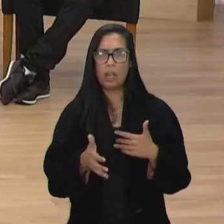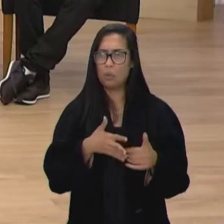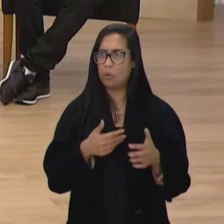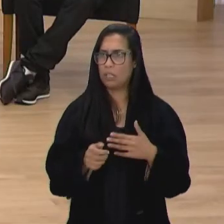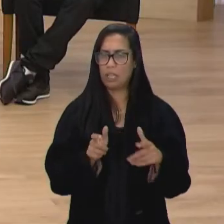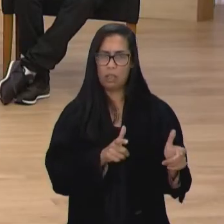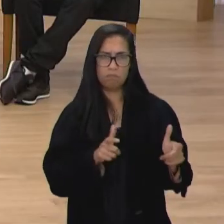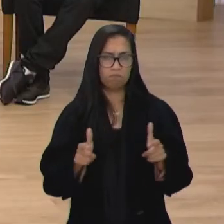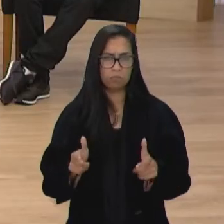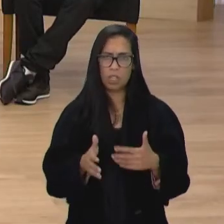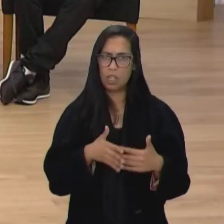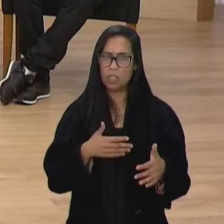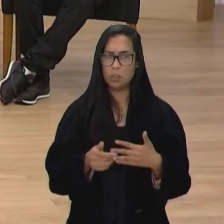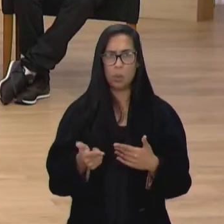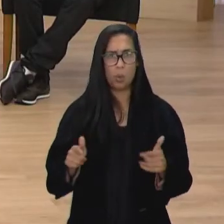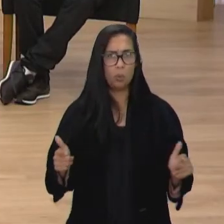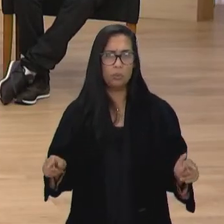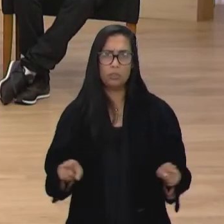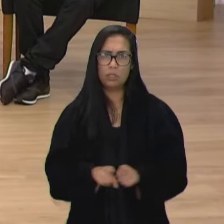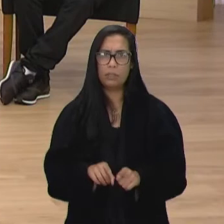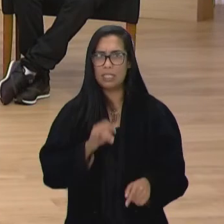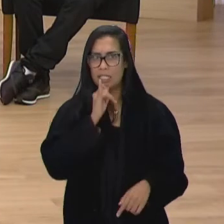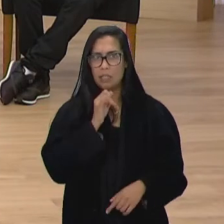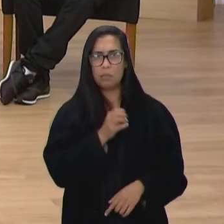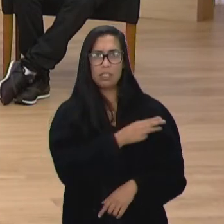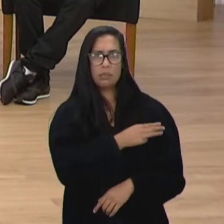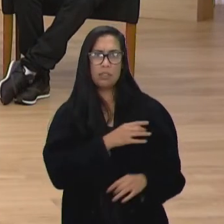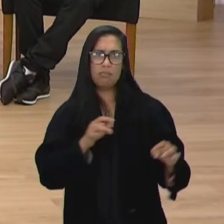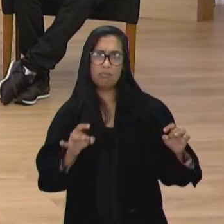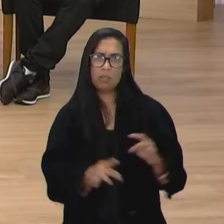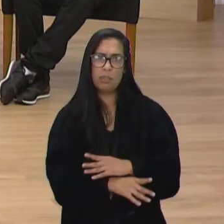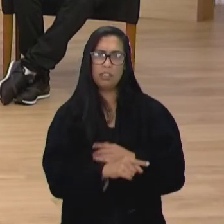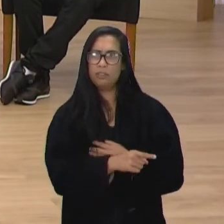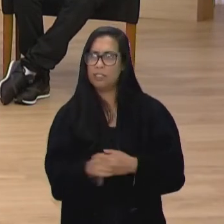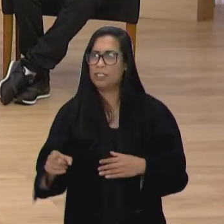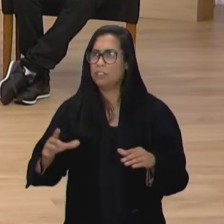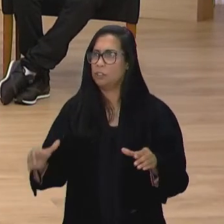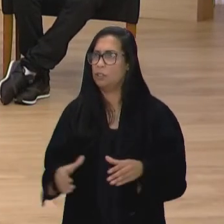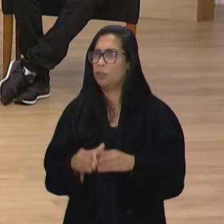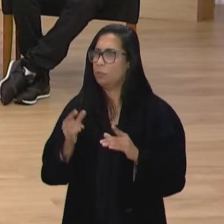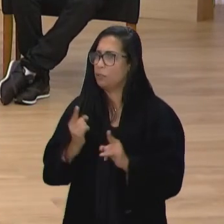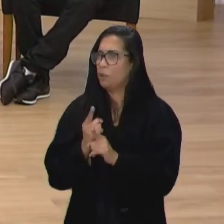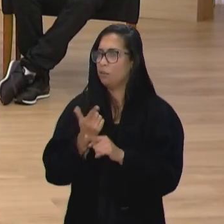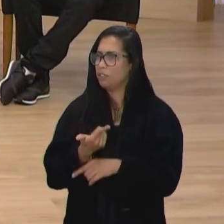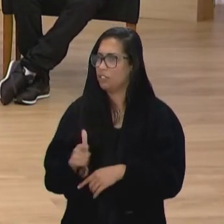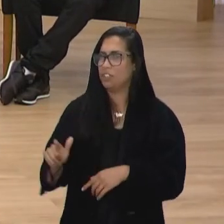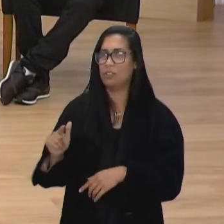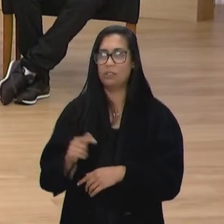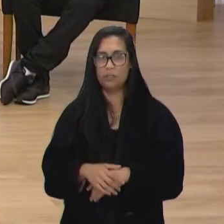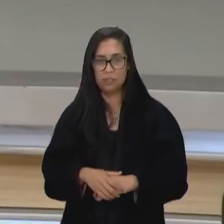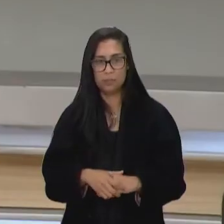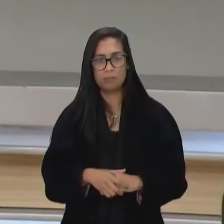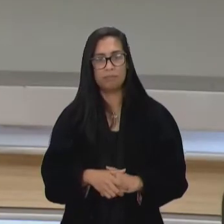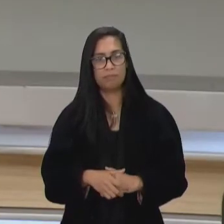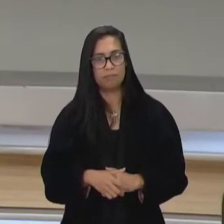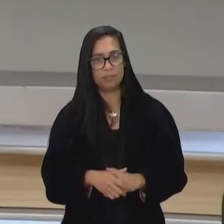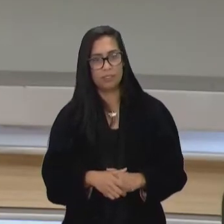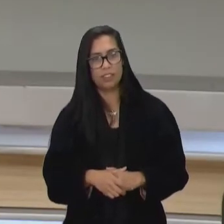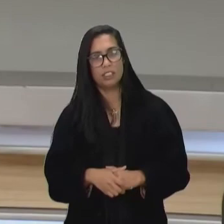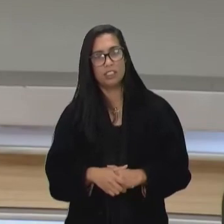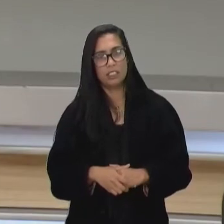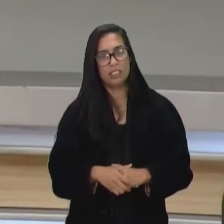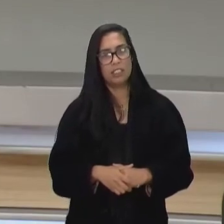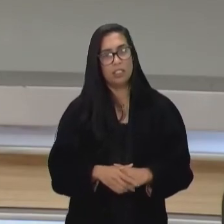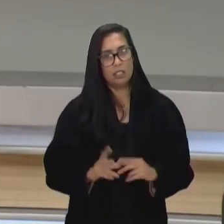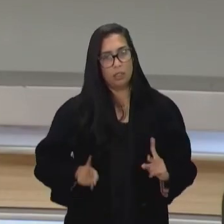podem, por exemplo, a gente terminou o ensino médio, sei lá, e vocês se encontram daqui a algum tempo e vocês podem